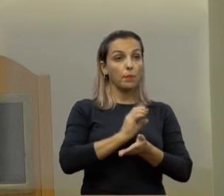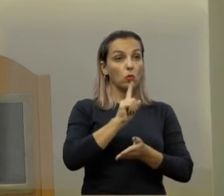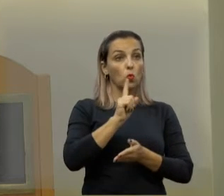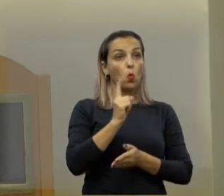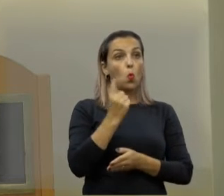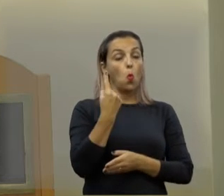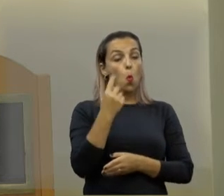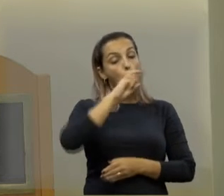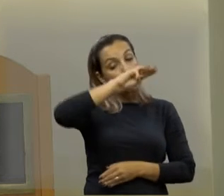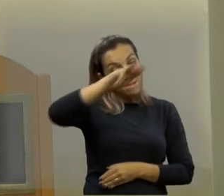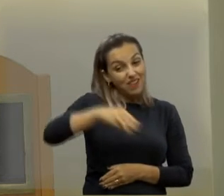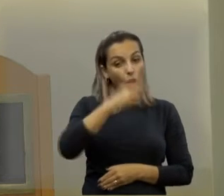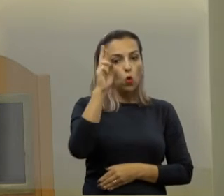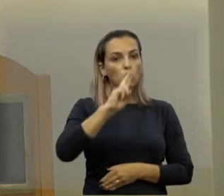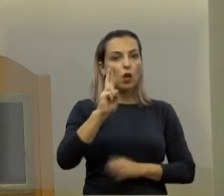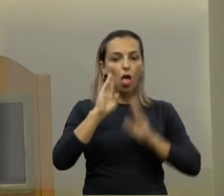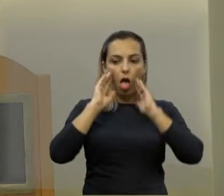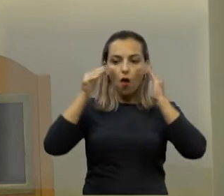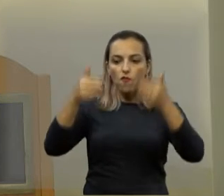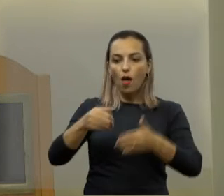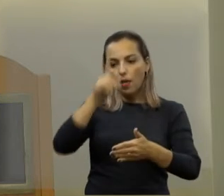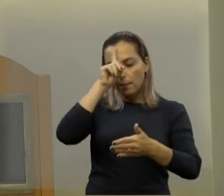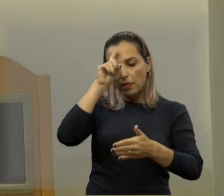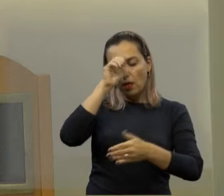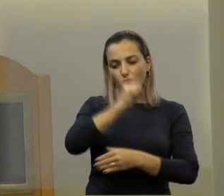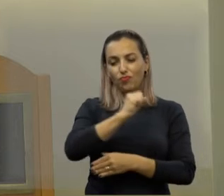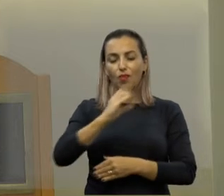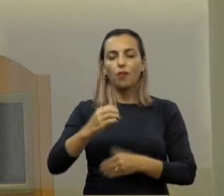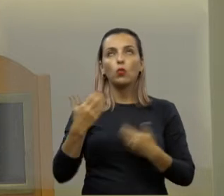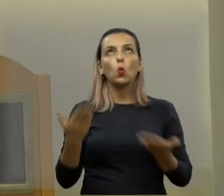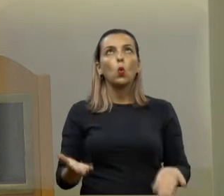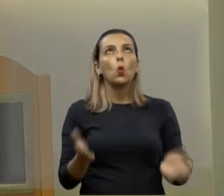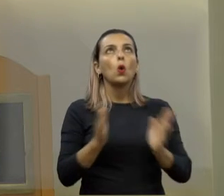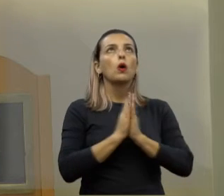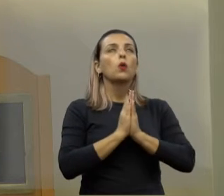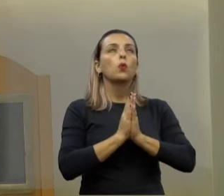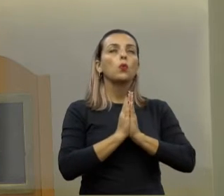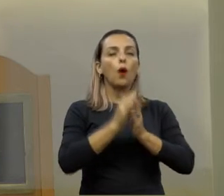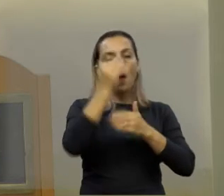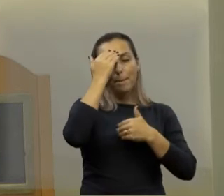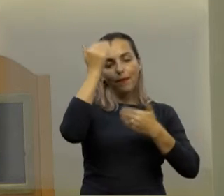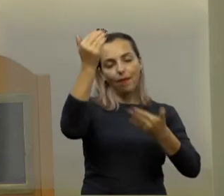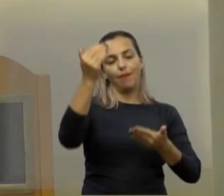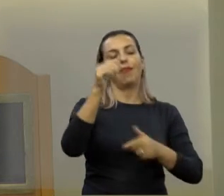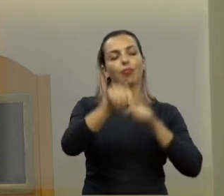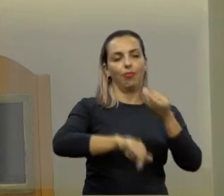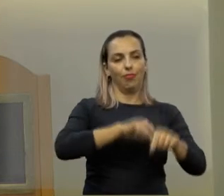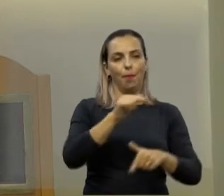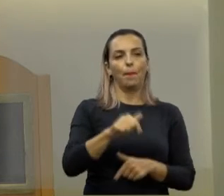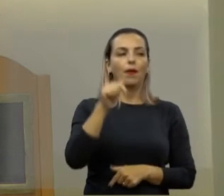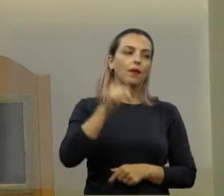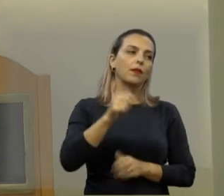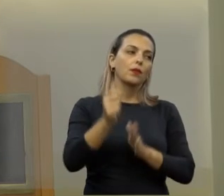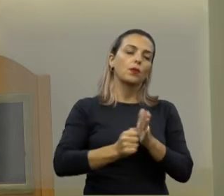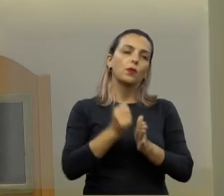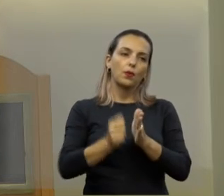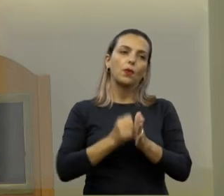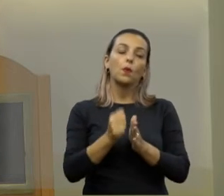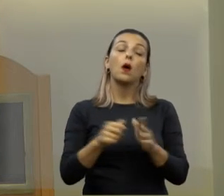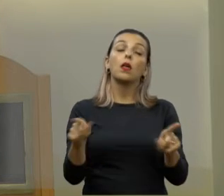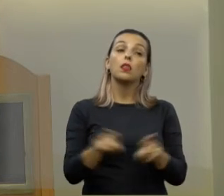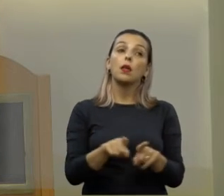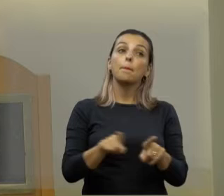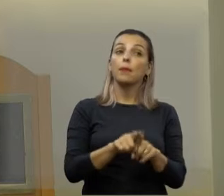real para Santa Casa a gente só tem que agradecer né gente o que ele faz para nossa cidade e também já